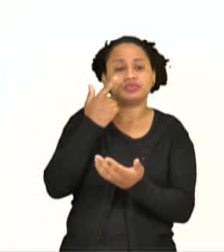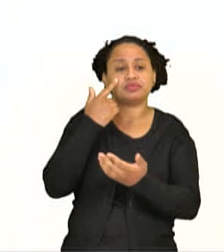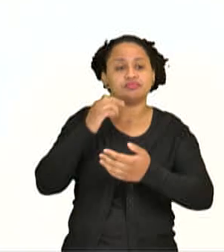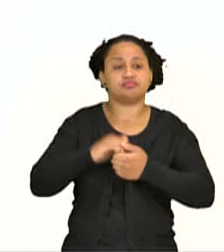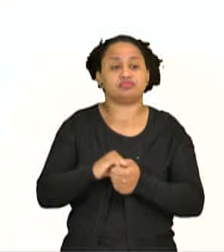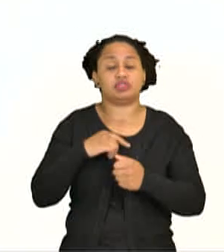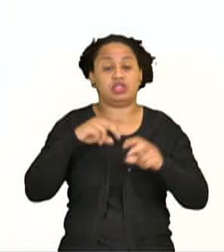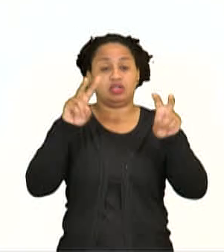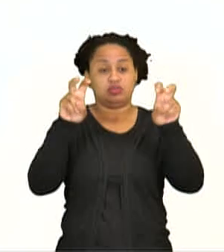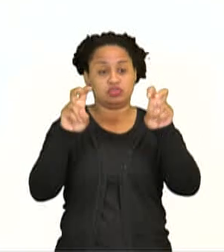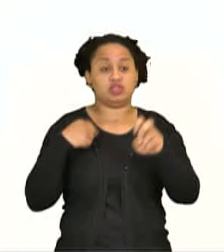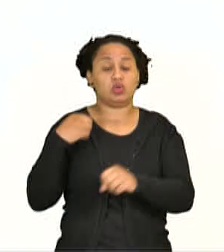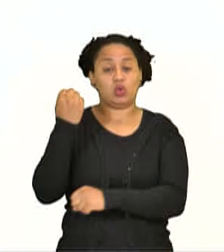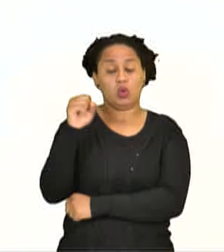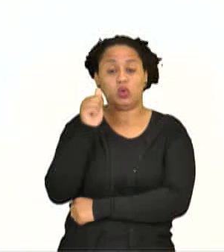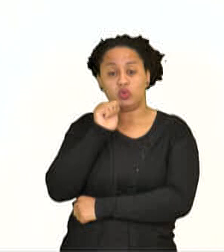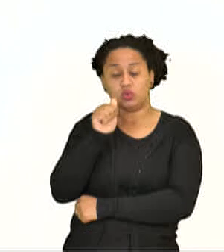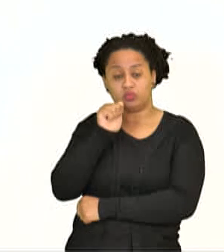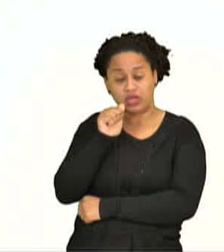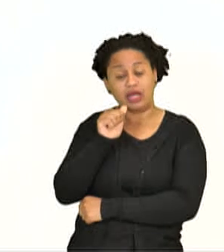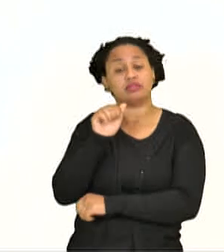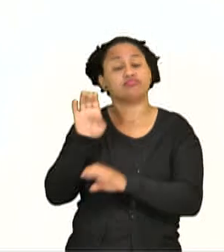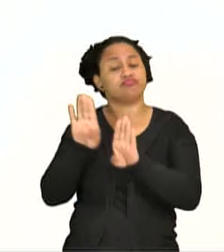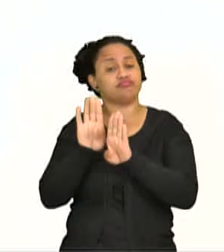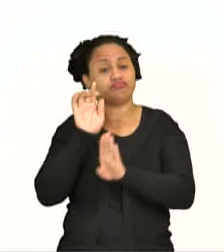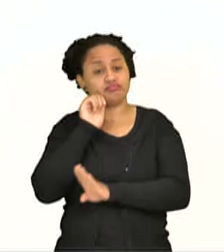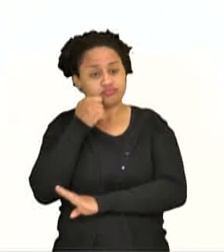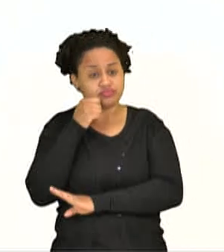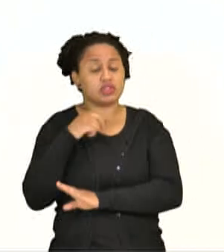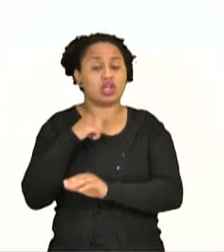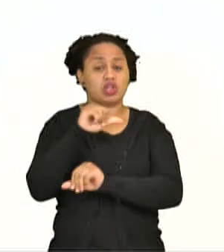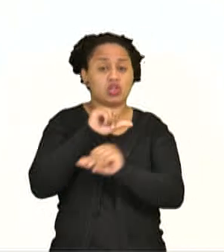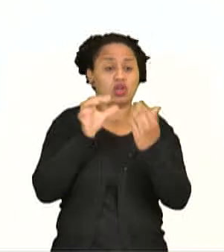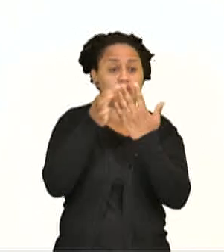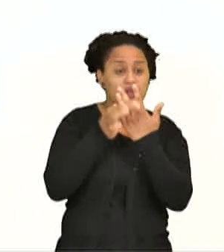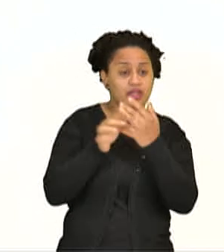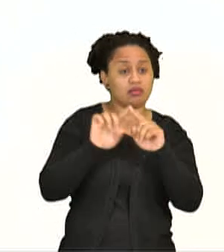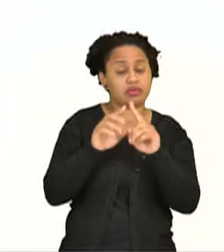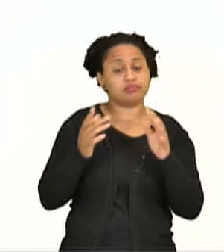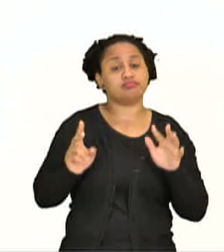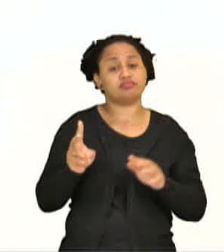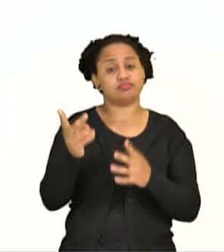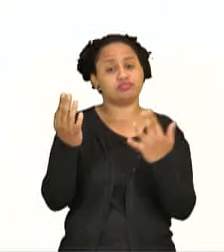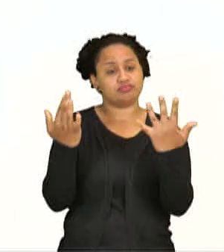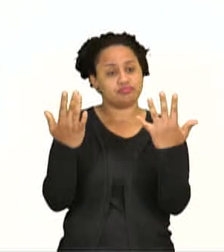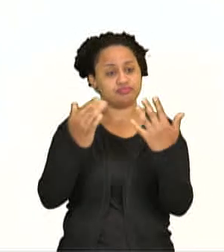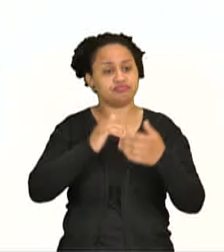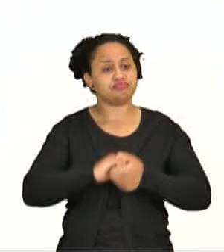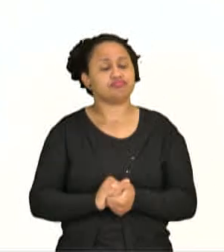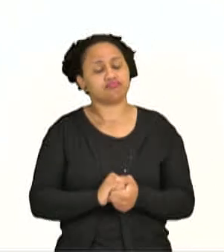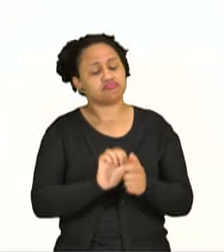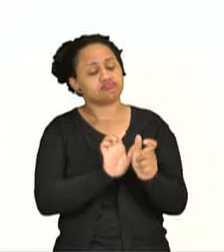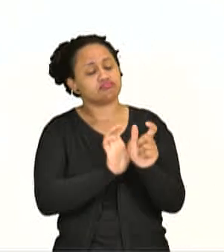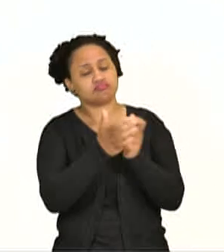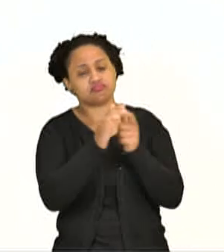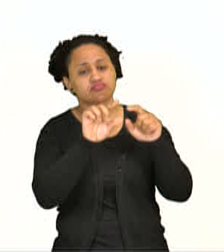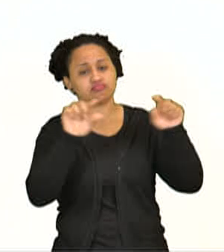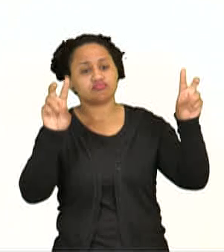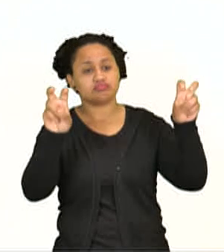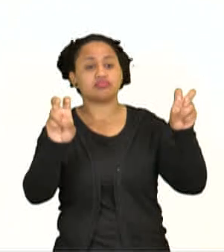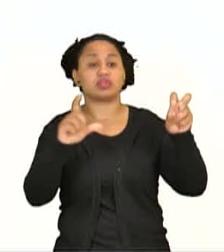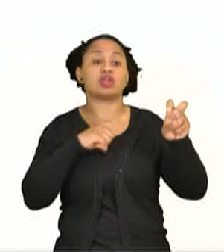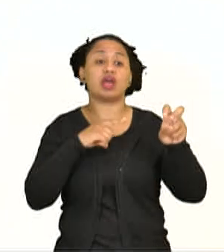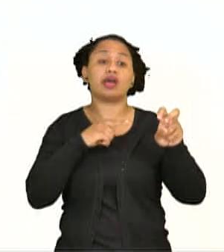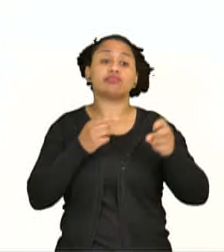título aqui, né? 8 mulheres e um segredo, trocam-se os anéis, ficam-se os dedos. A expressão nos remete à expressão